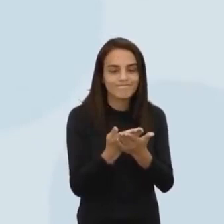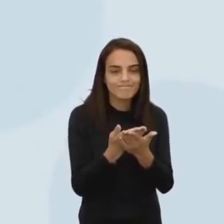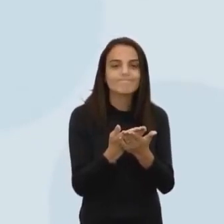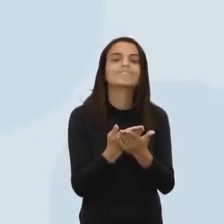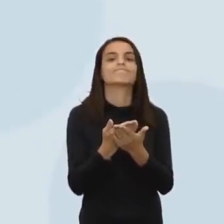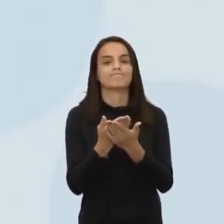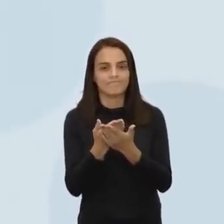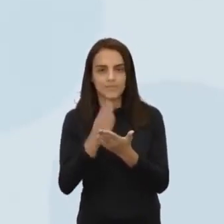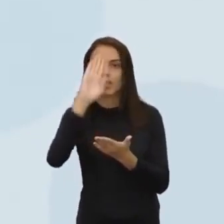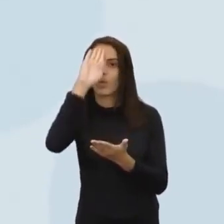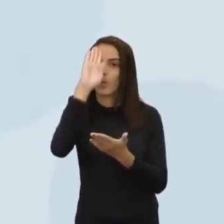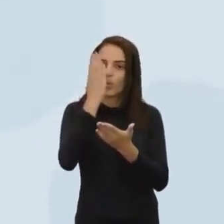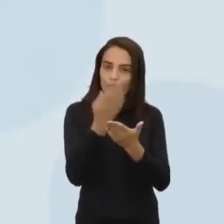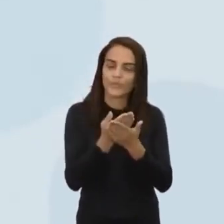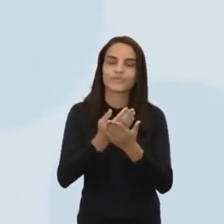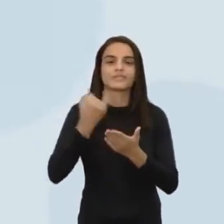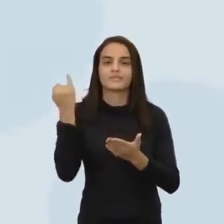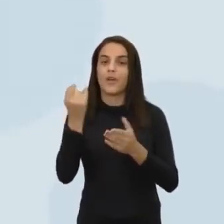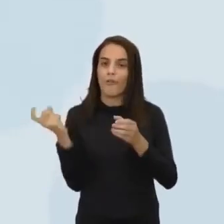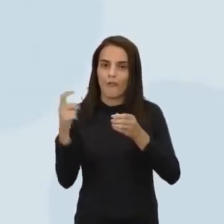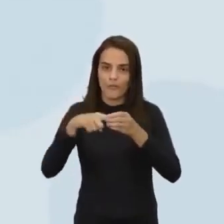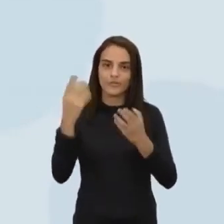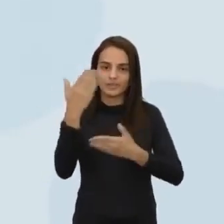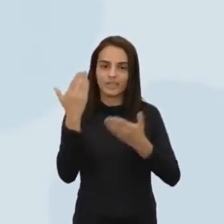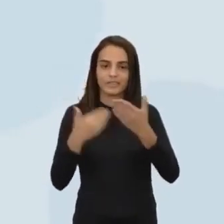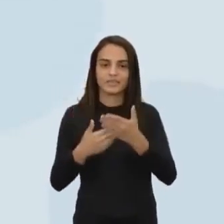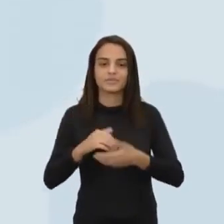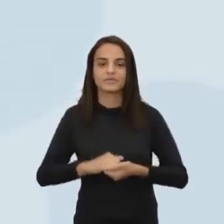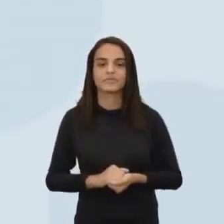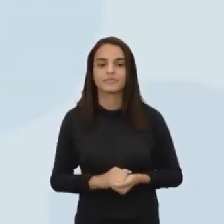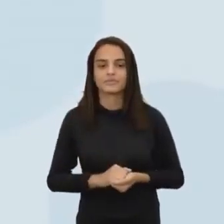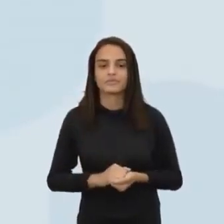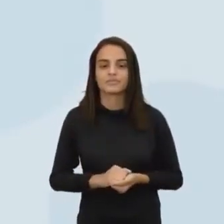Eita, passei o slide, volta o slide, volta o slide.